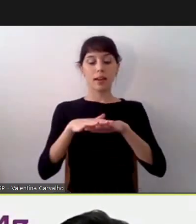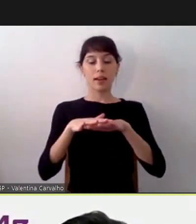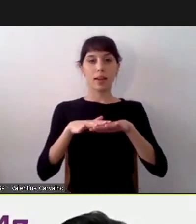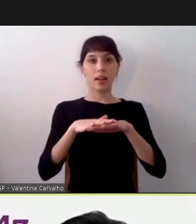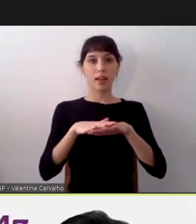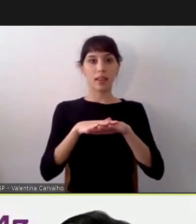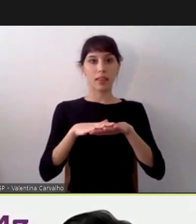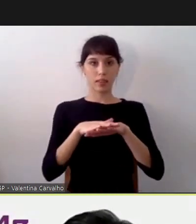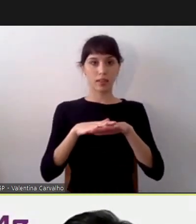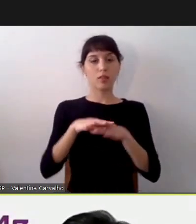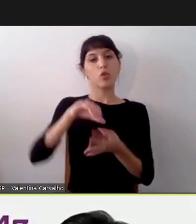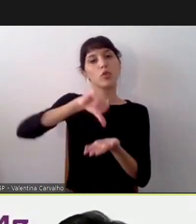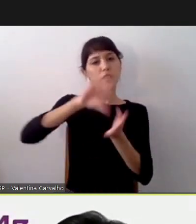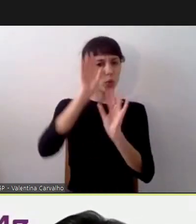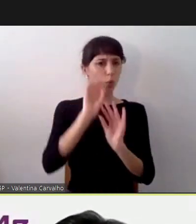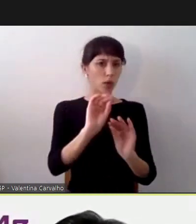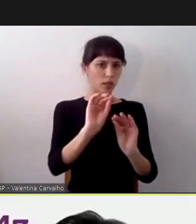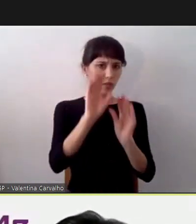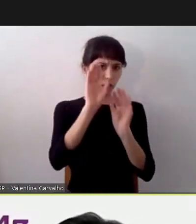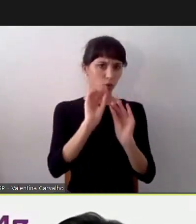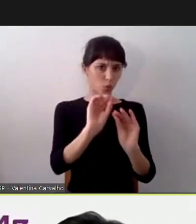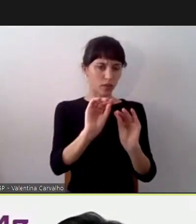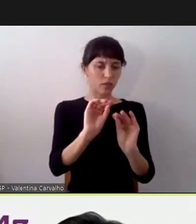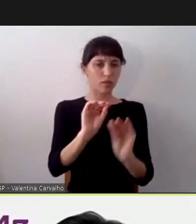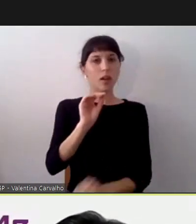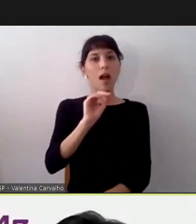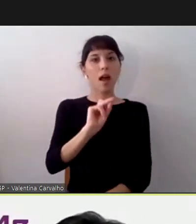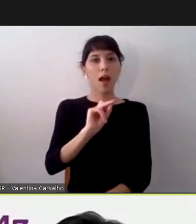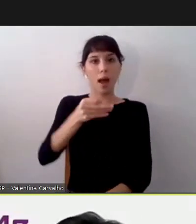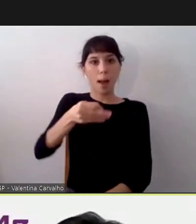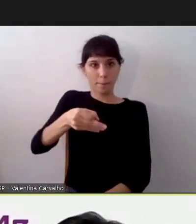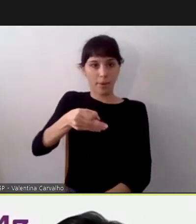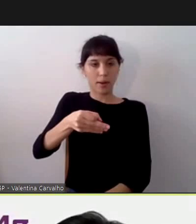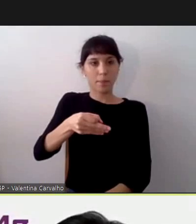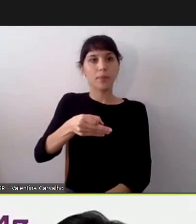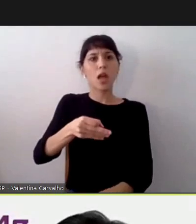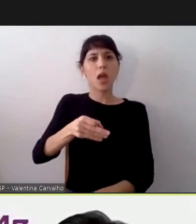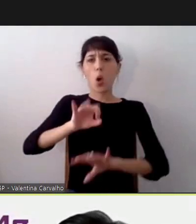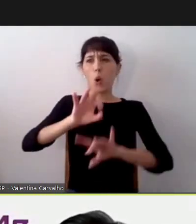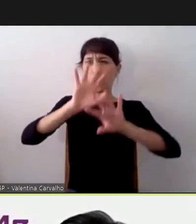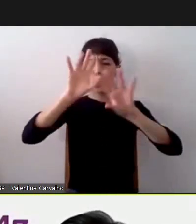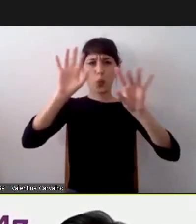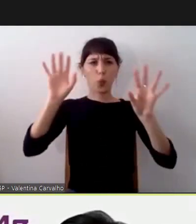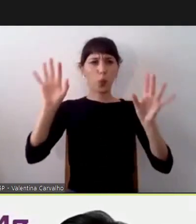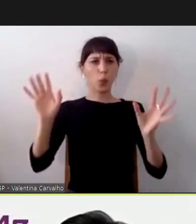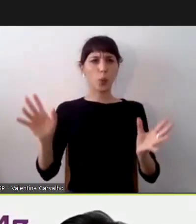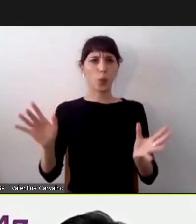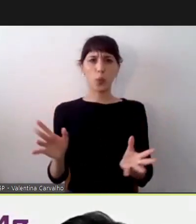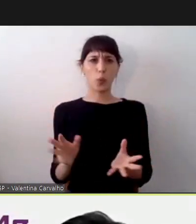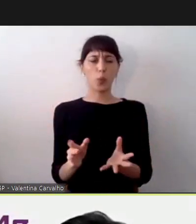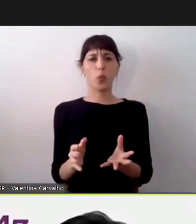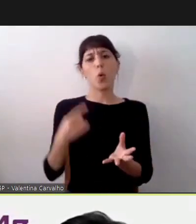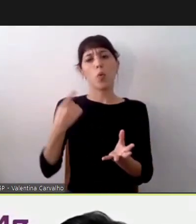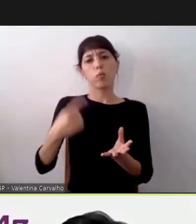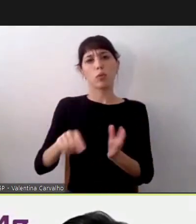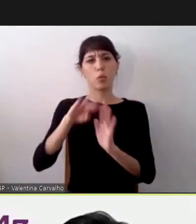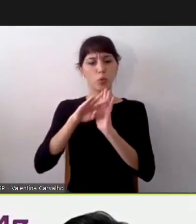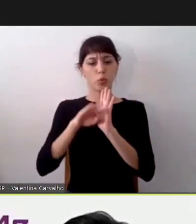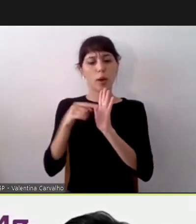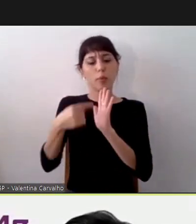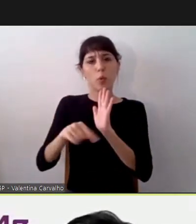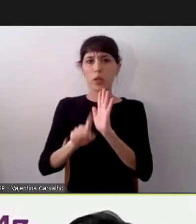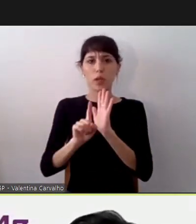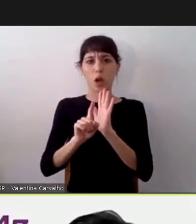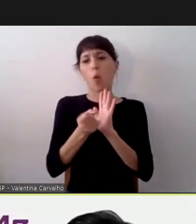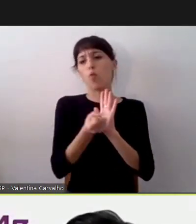dos centros Qualifica AP é muito mais abrangente do que aquela que resulta meramente do programa de recuperação